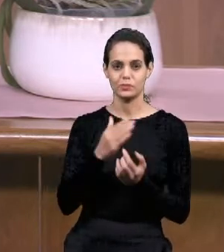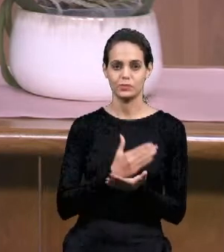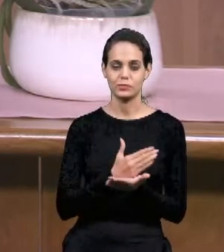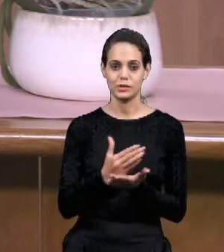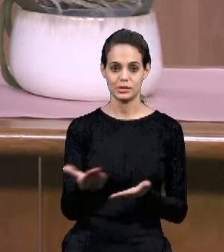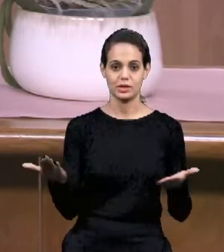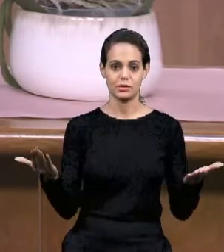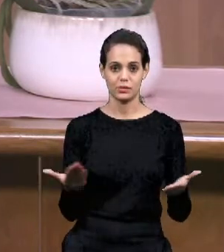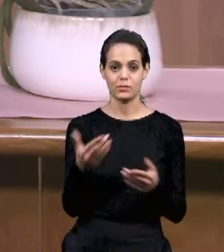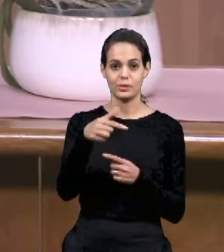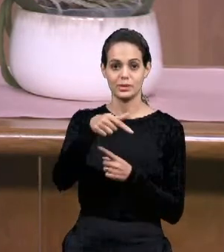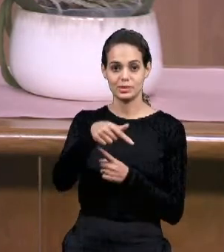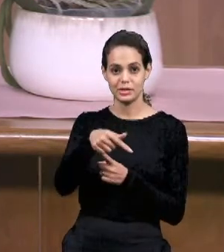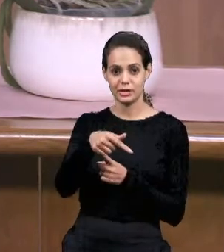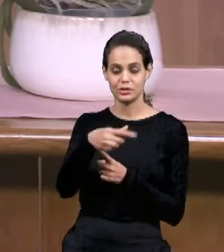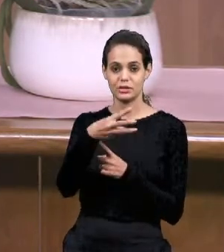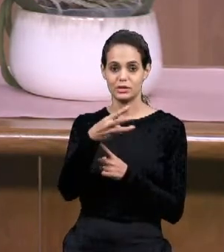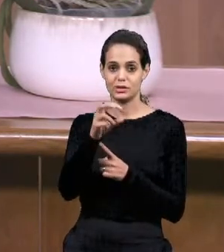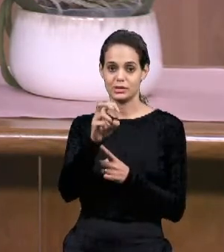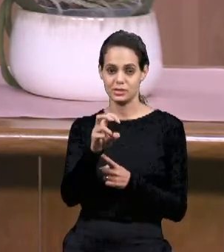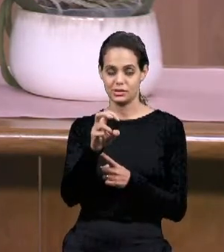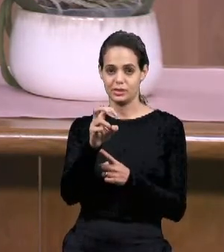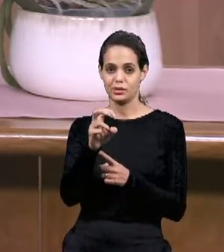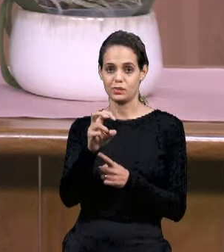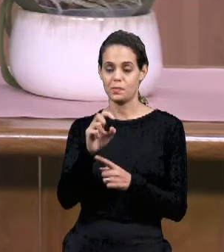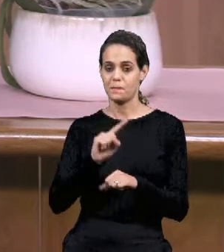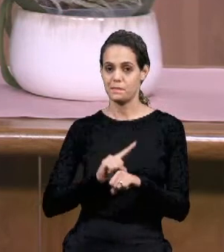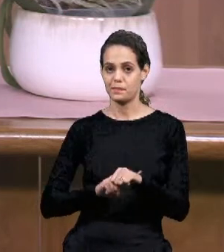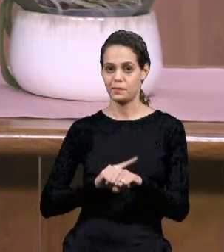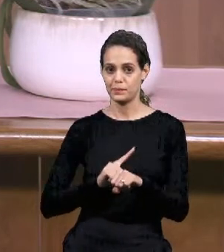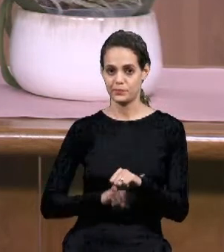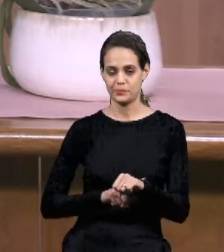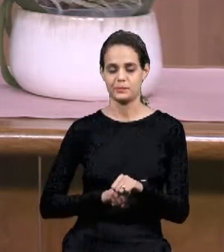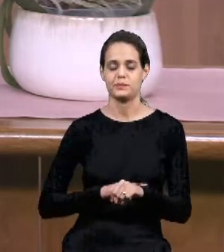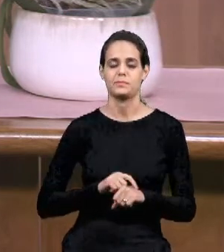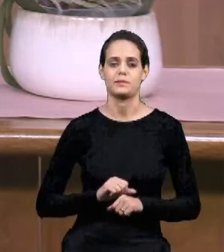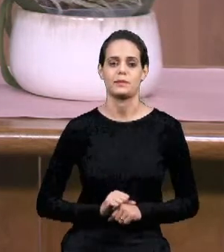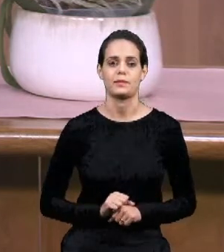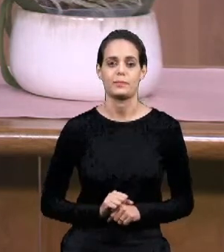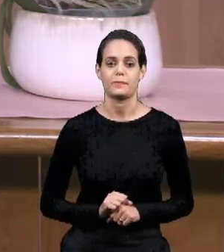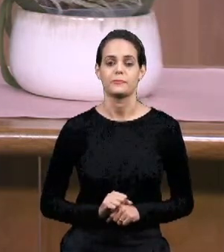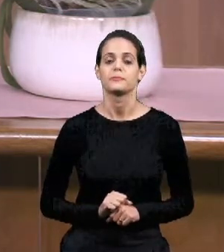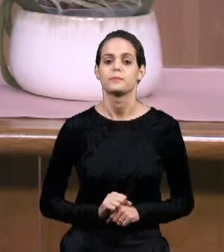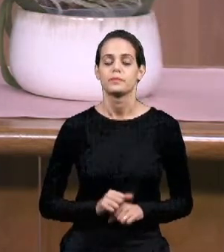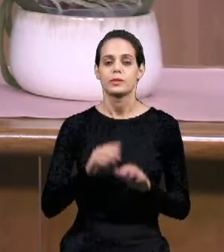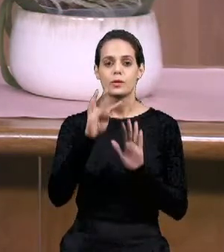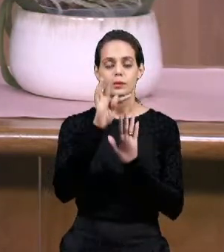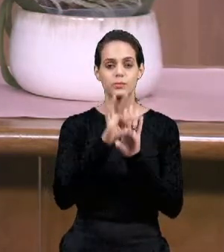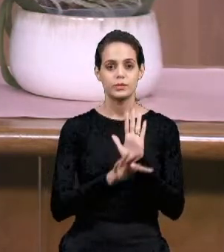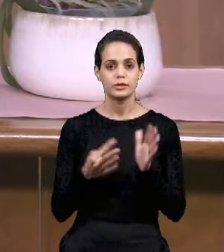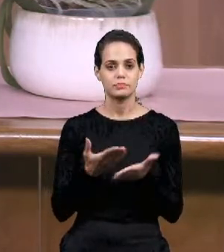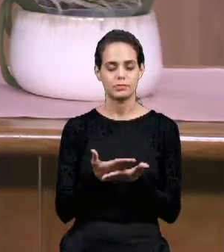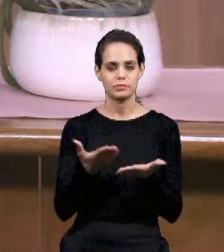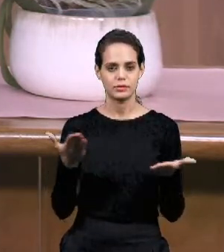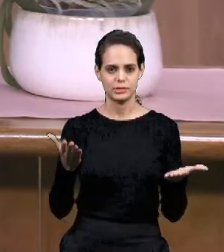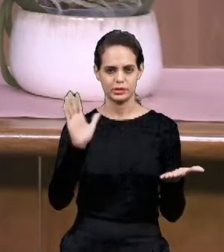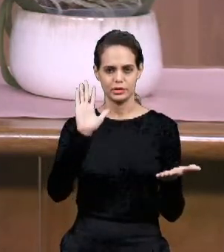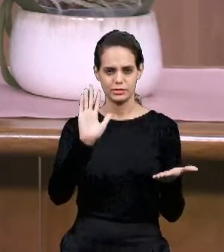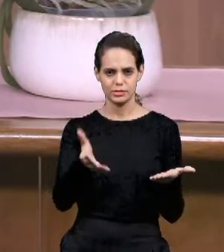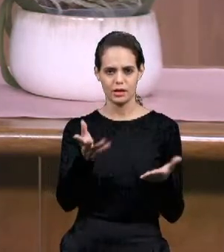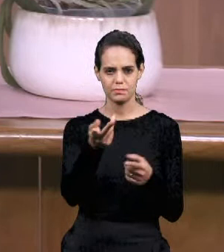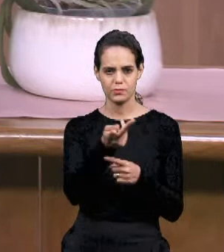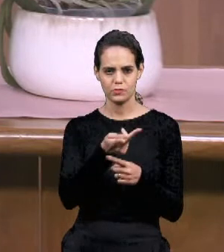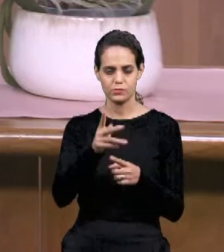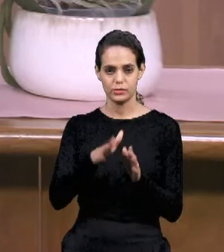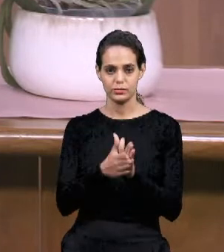horas e 35 minutos e eu já quero antecipar aos irmãos que o texto que será lido, os irmãos já podem ir abrindo